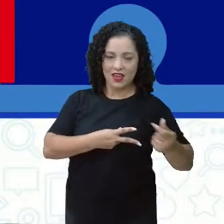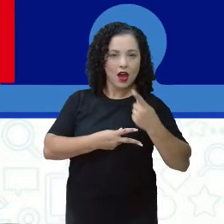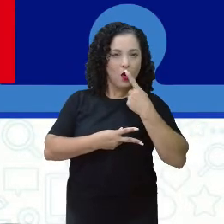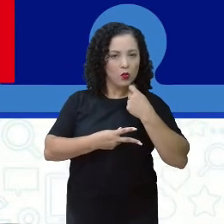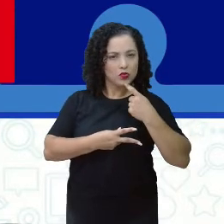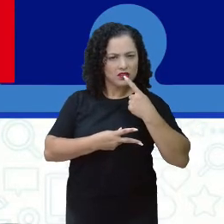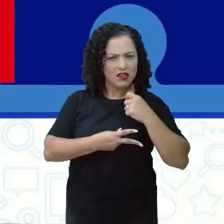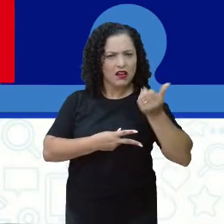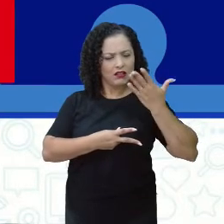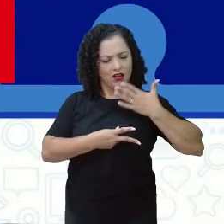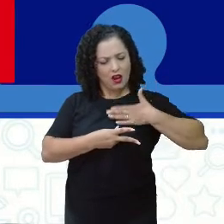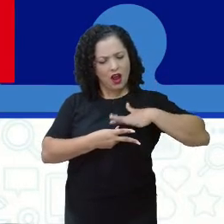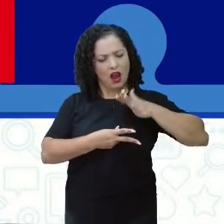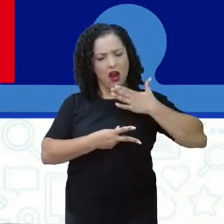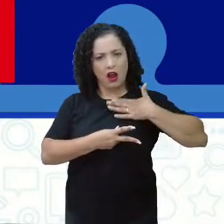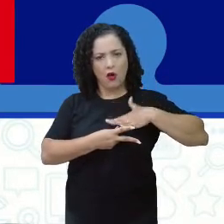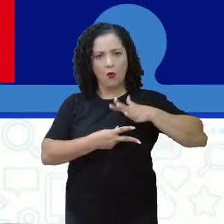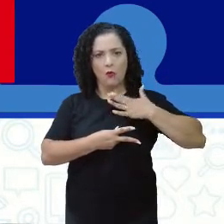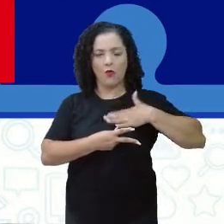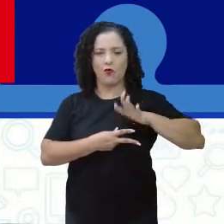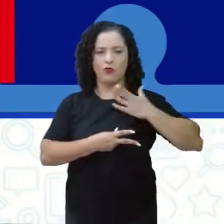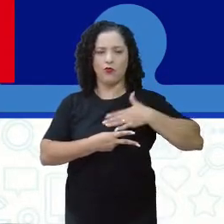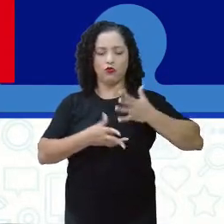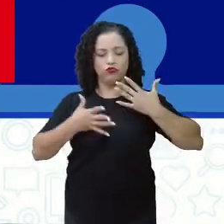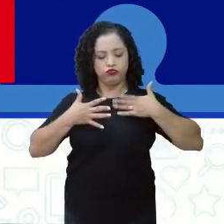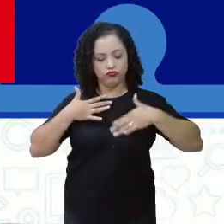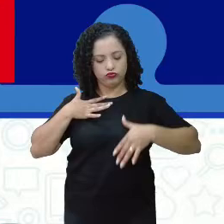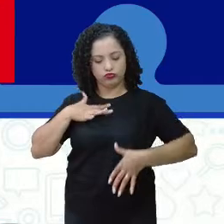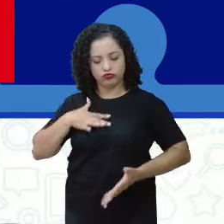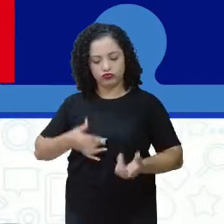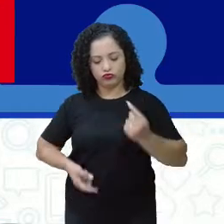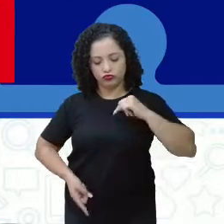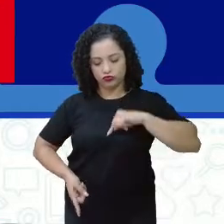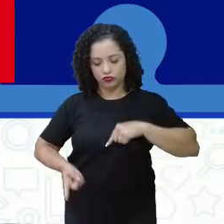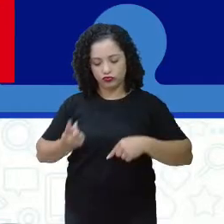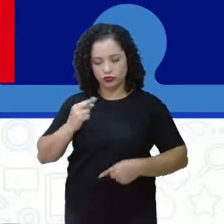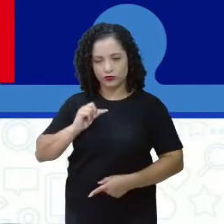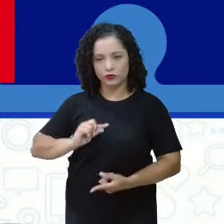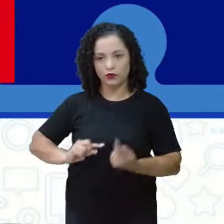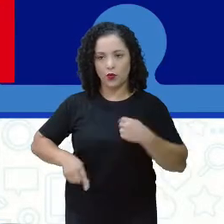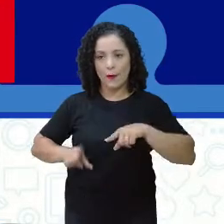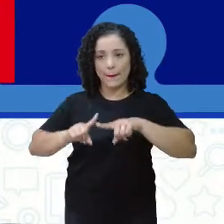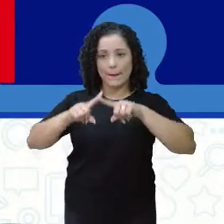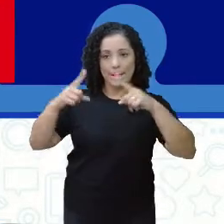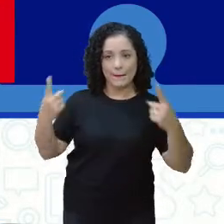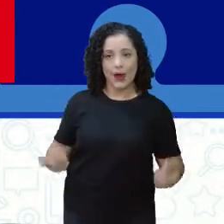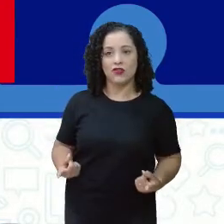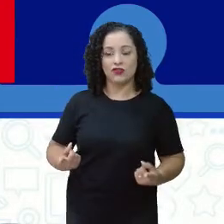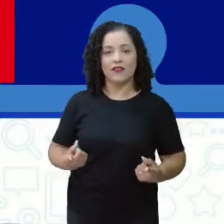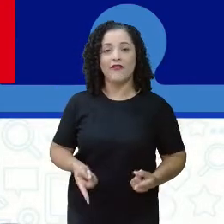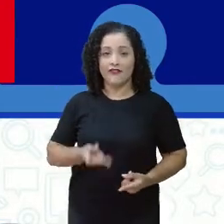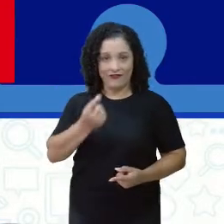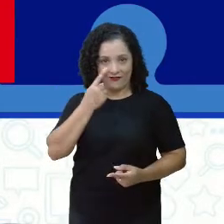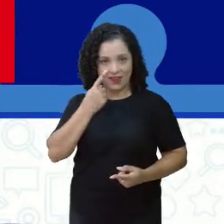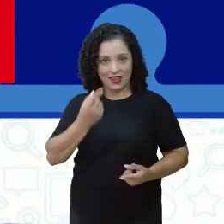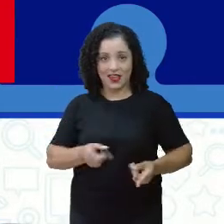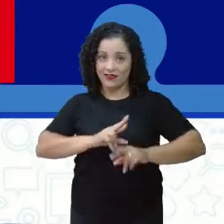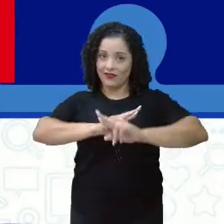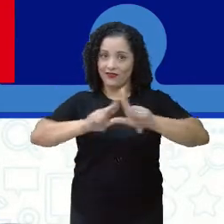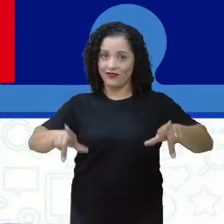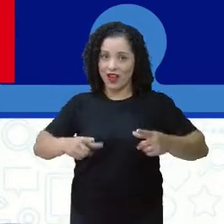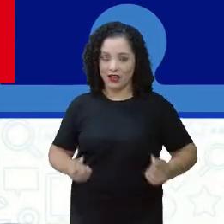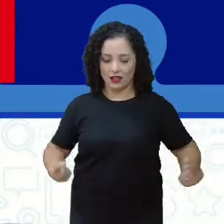baixa pressão, ele vai circular sob baixa pressão. Mas para facilitar, porque aí está vindo o sentido contrário, de baixo para